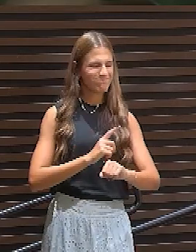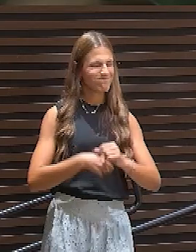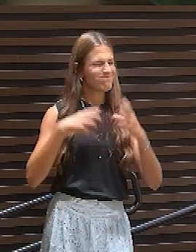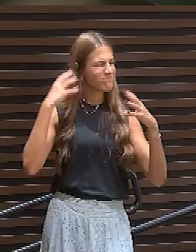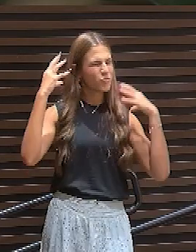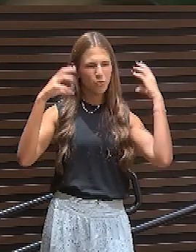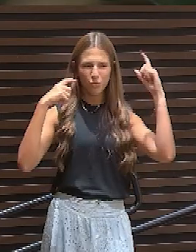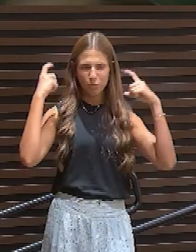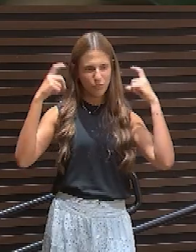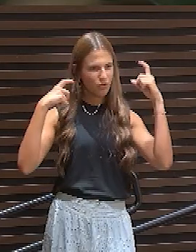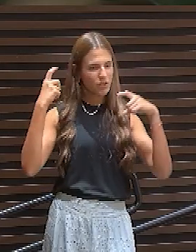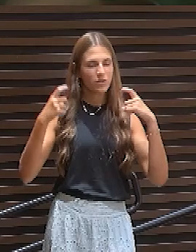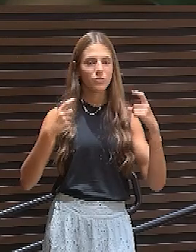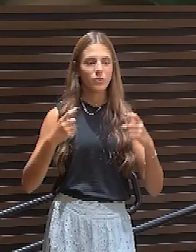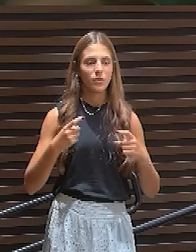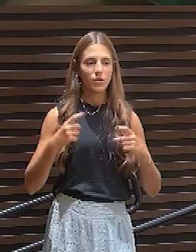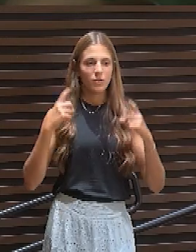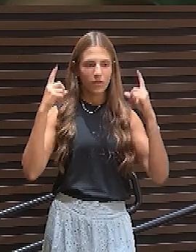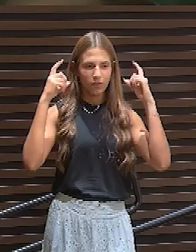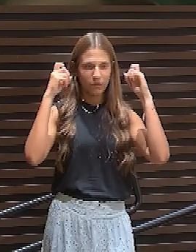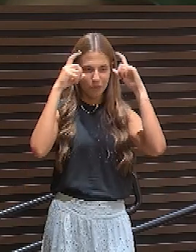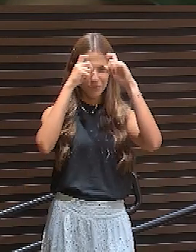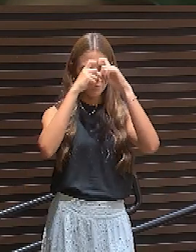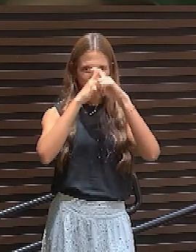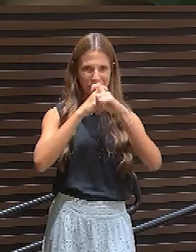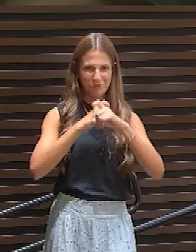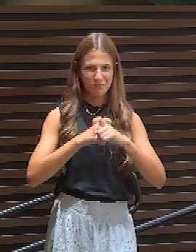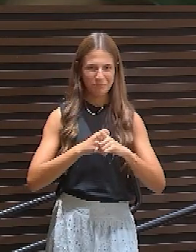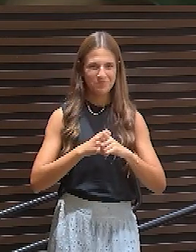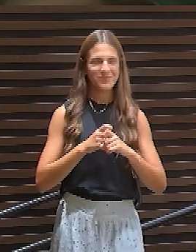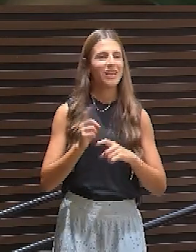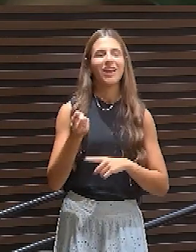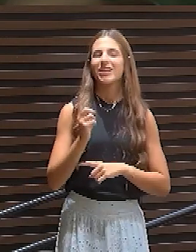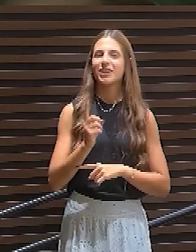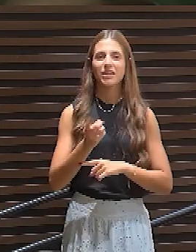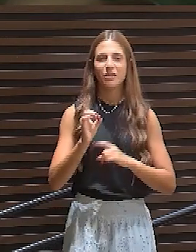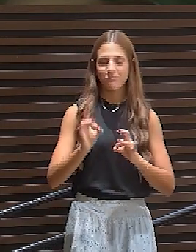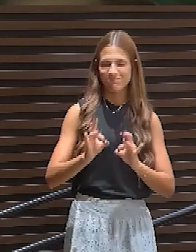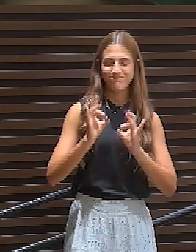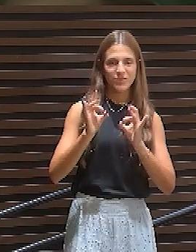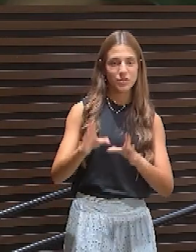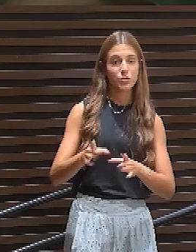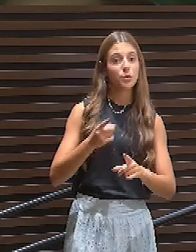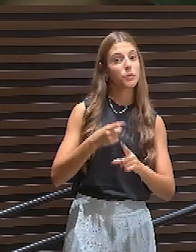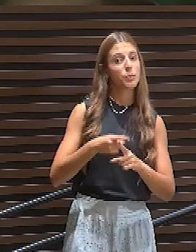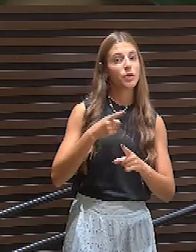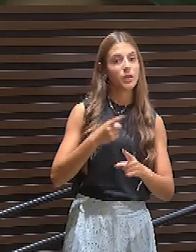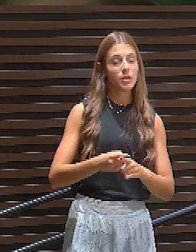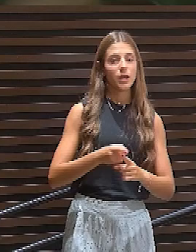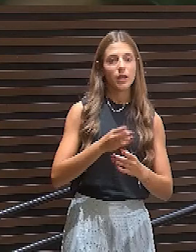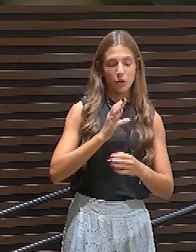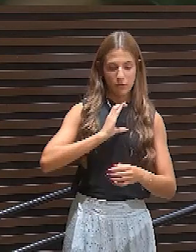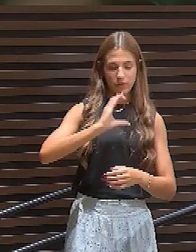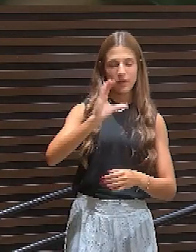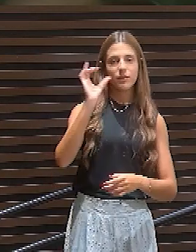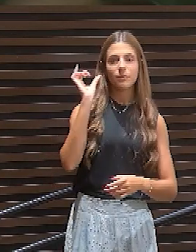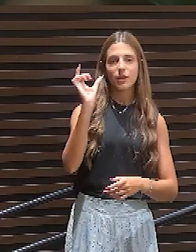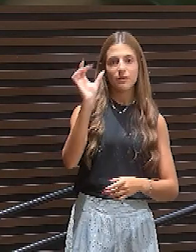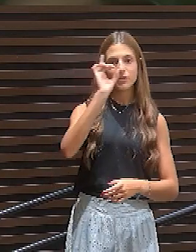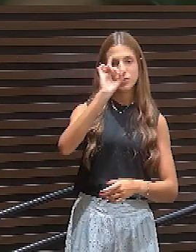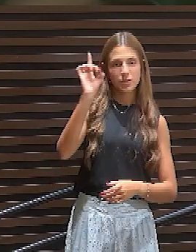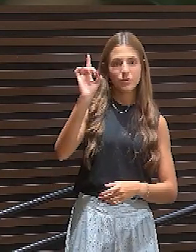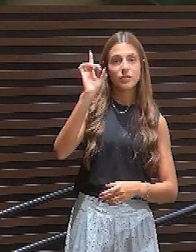não desistiu, porque ele confiava na palavra de Deus. E Deus disse: ide, pregai